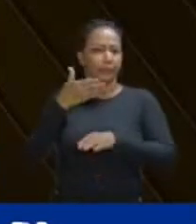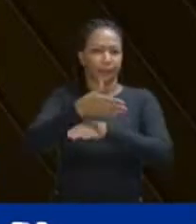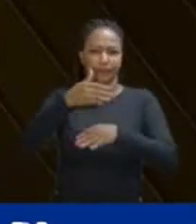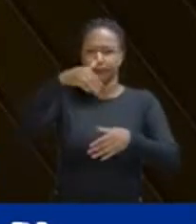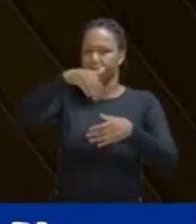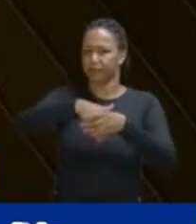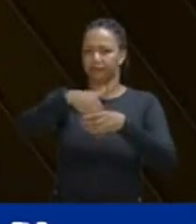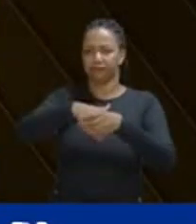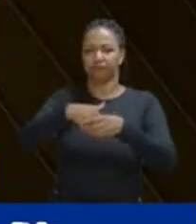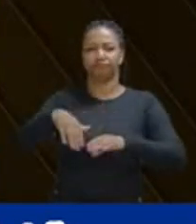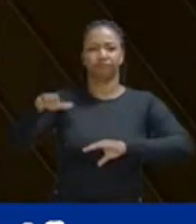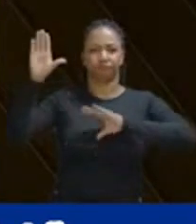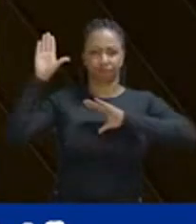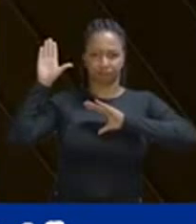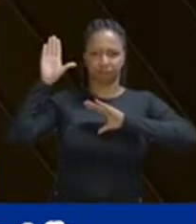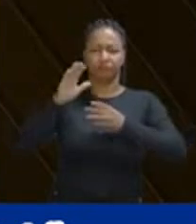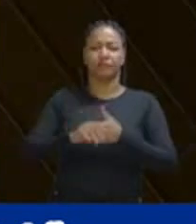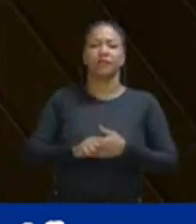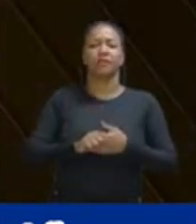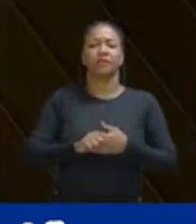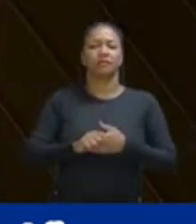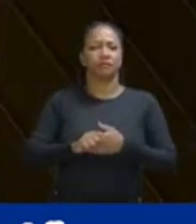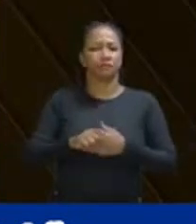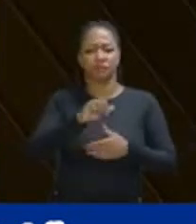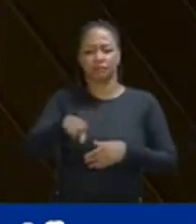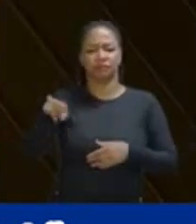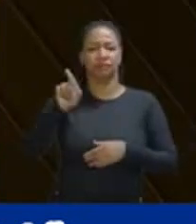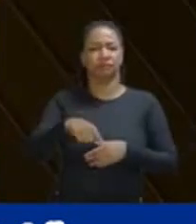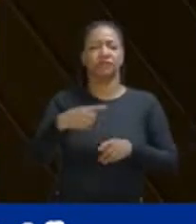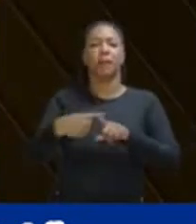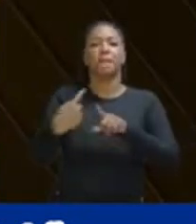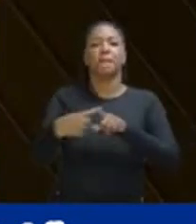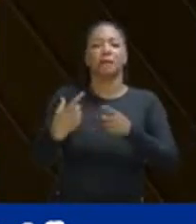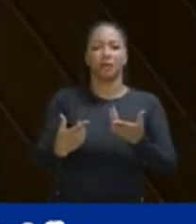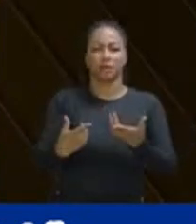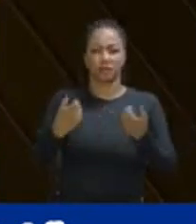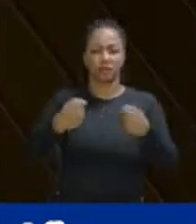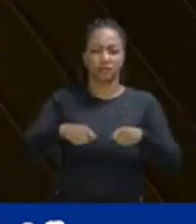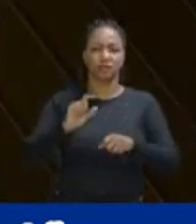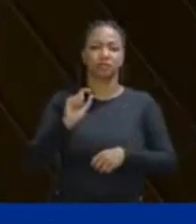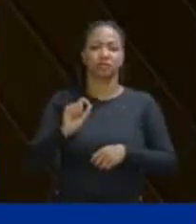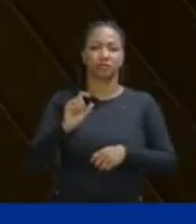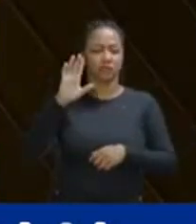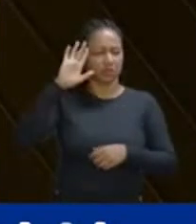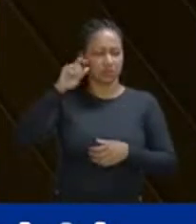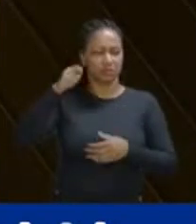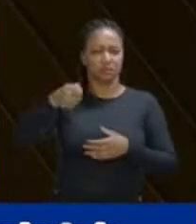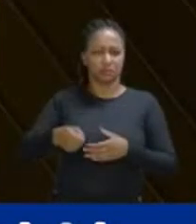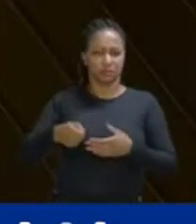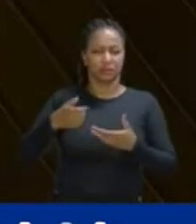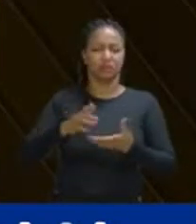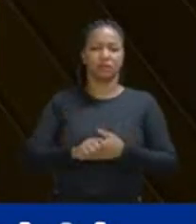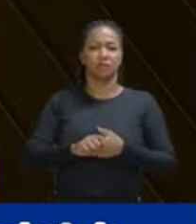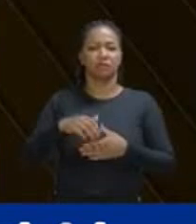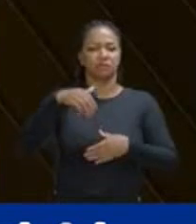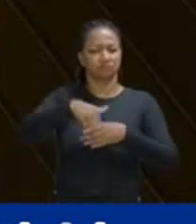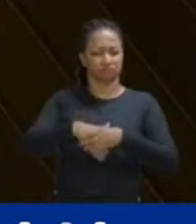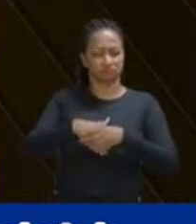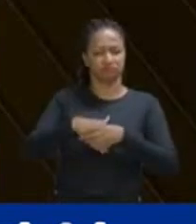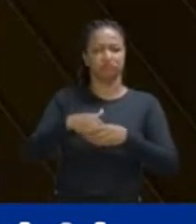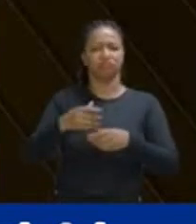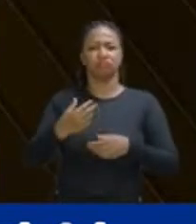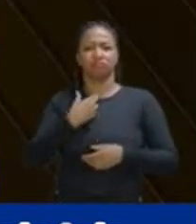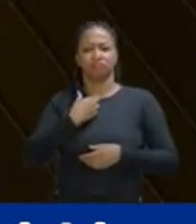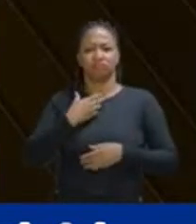Rechaço também o pedido de suspensão do feito. Primeiro, porque basta que decisão fonte da inelegibilidade tenha